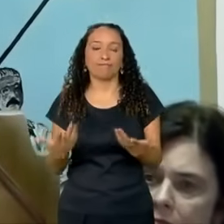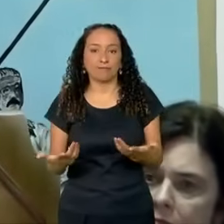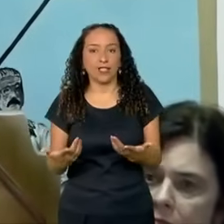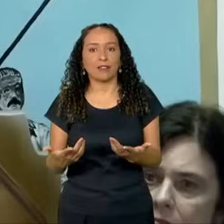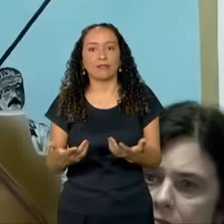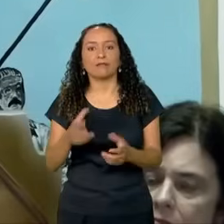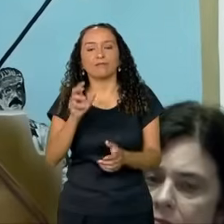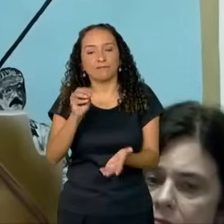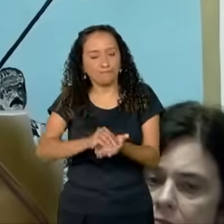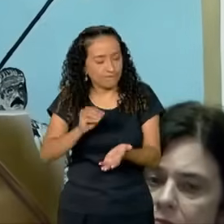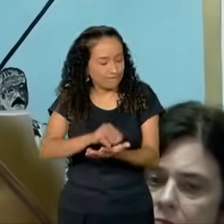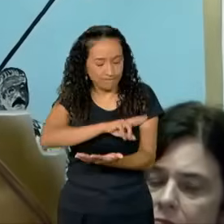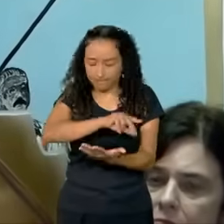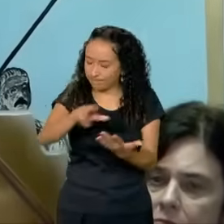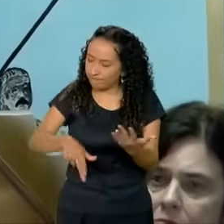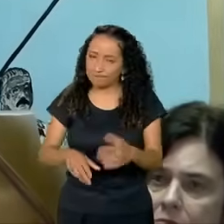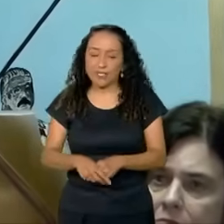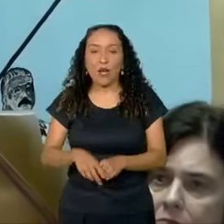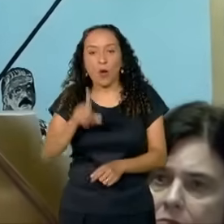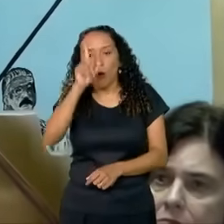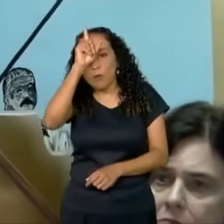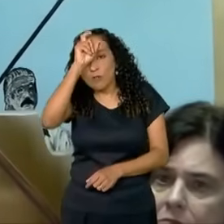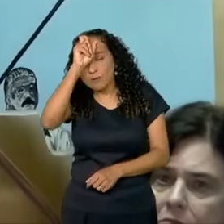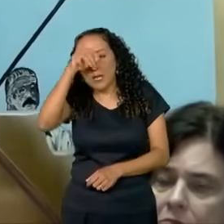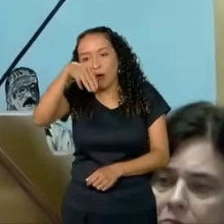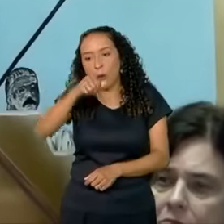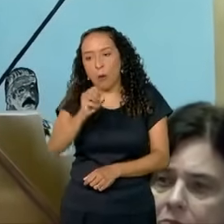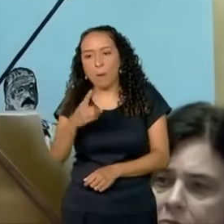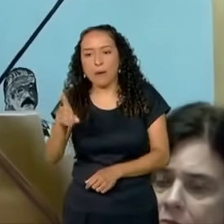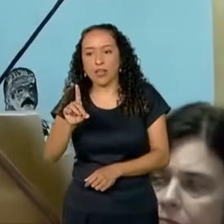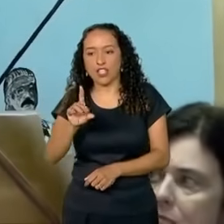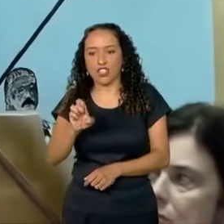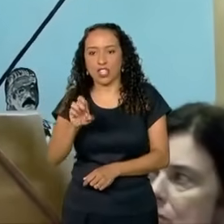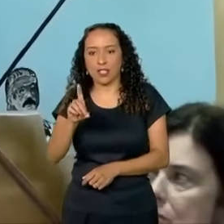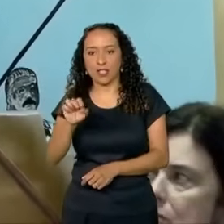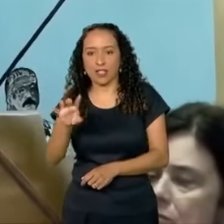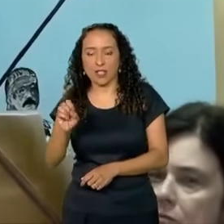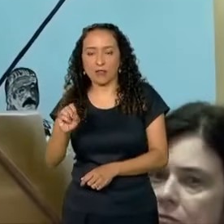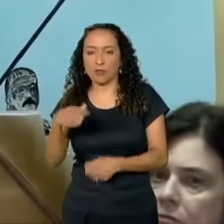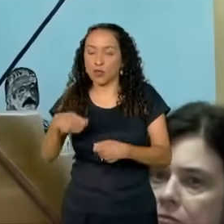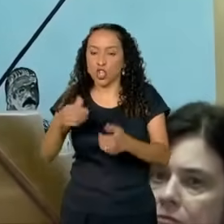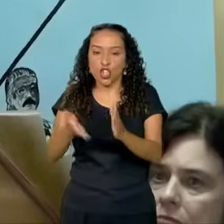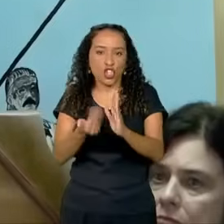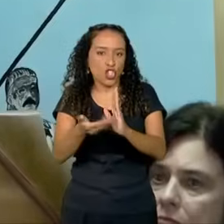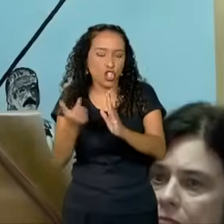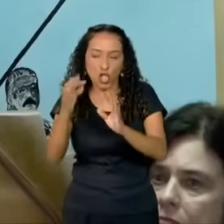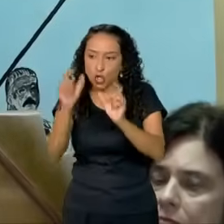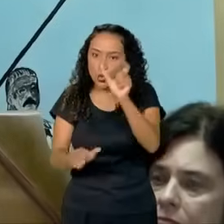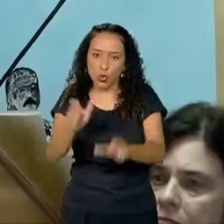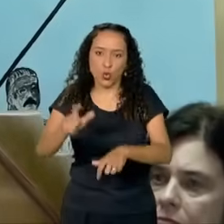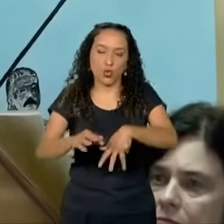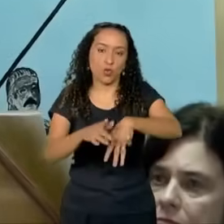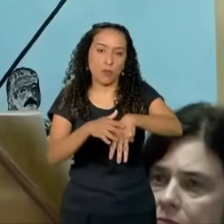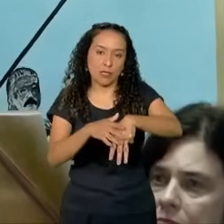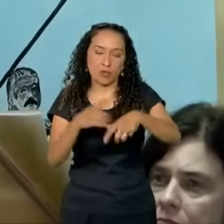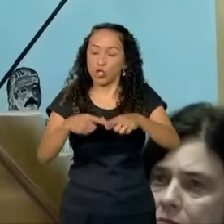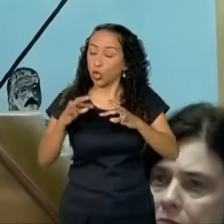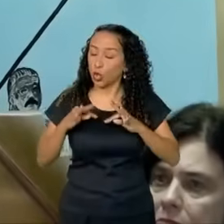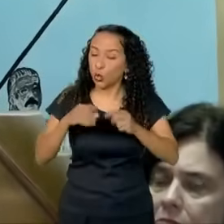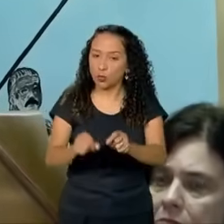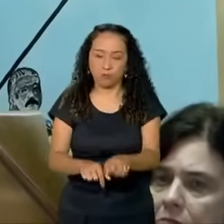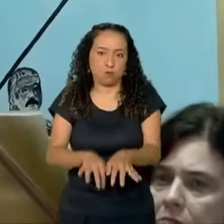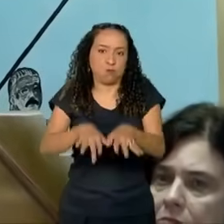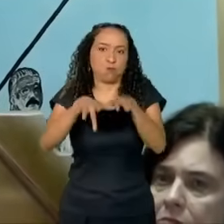também. O Hospital de Mãe de Deus, tive que evacuá-lo com 280 pacientes, porque todo ele foi tomado pela